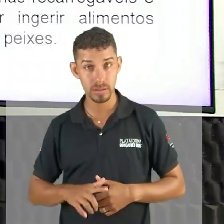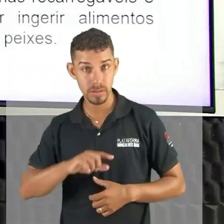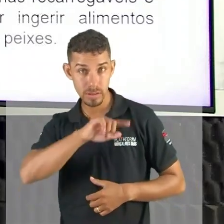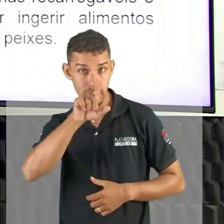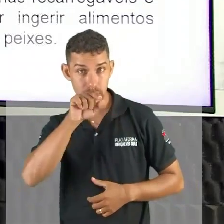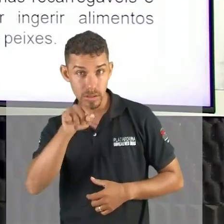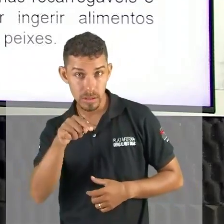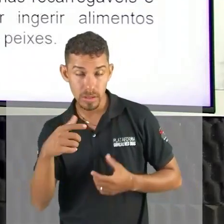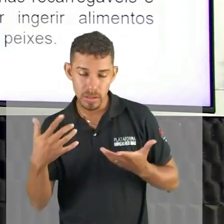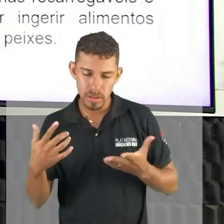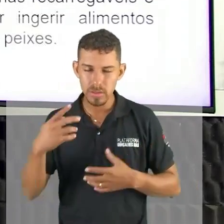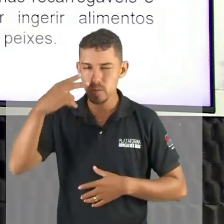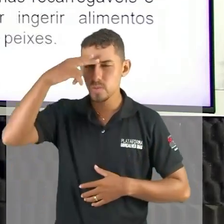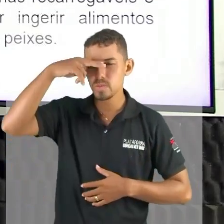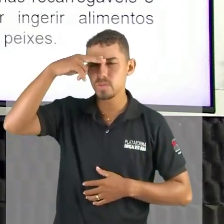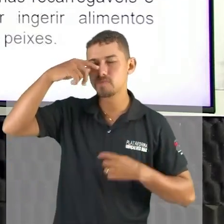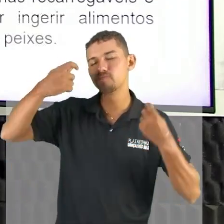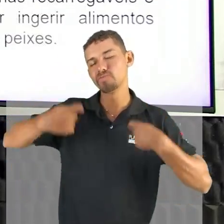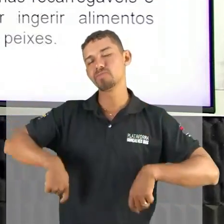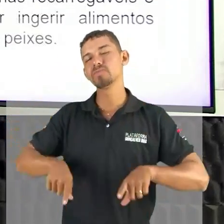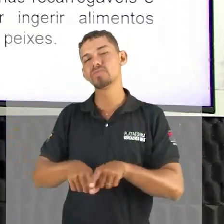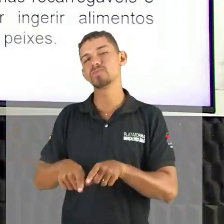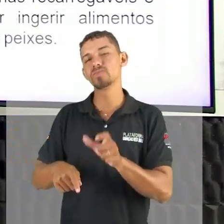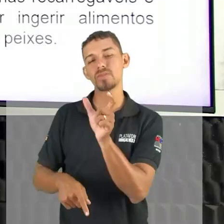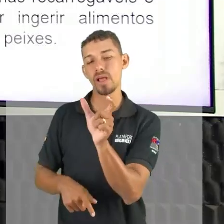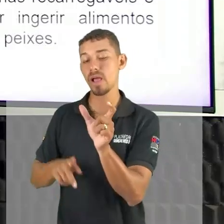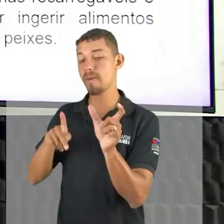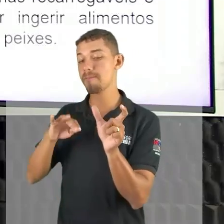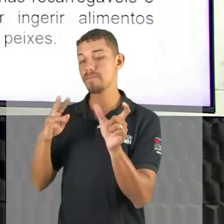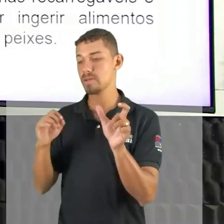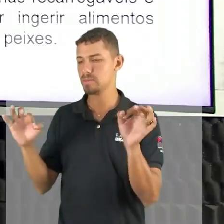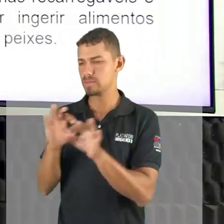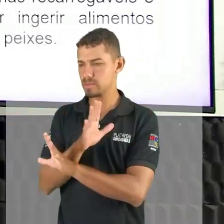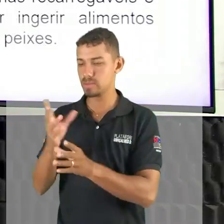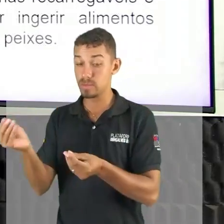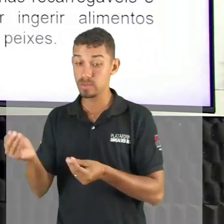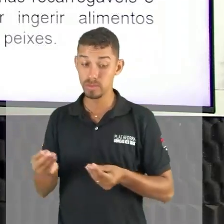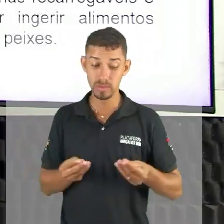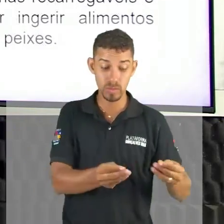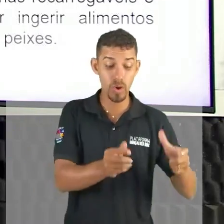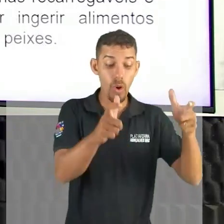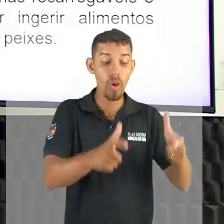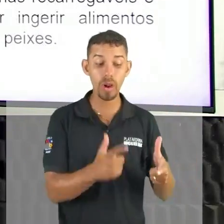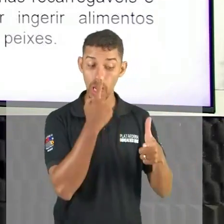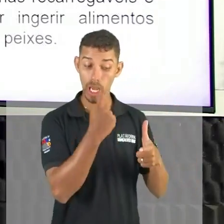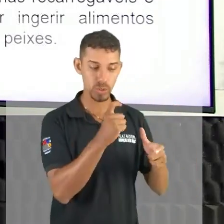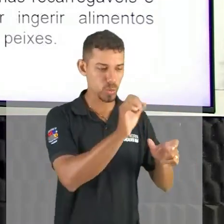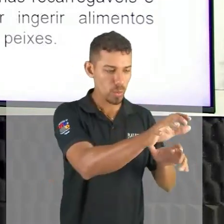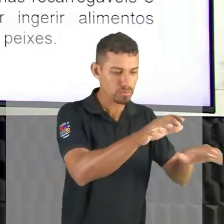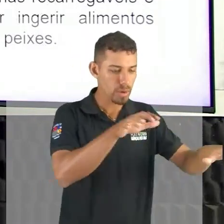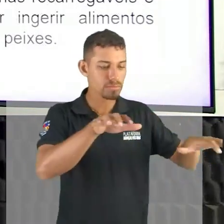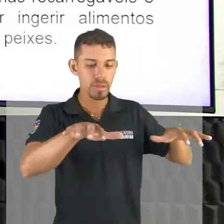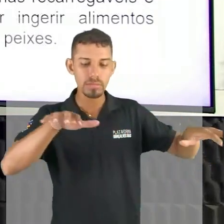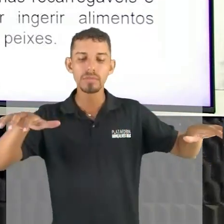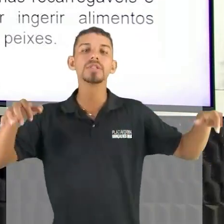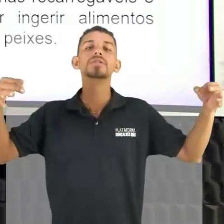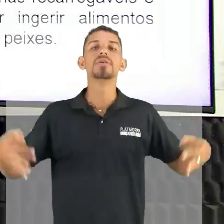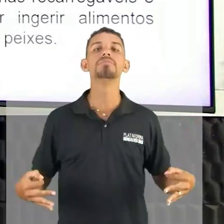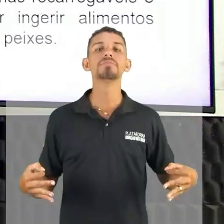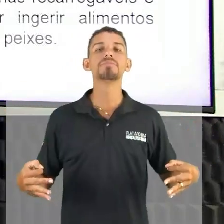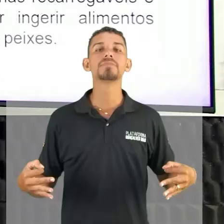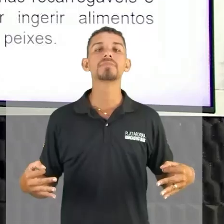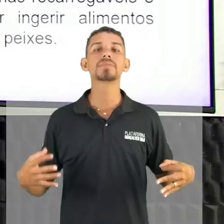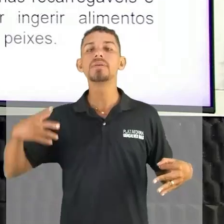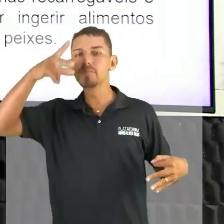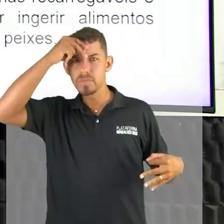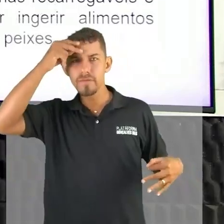Normalmente, a gente tem que lembrar que a gente tem que devolver em lugares que façam tipo de coleta. Normalmente, os